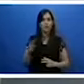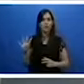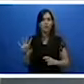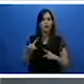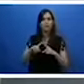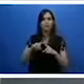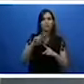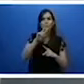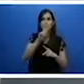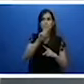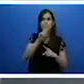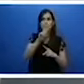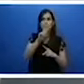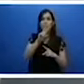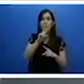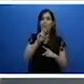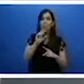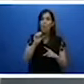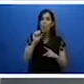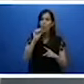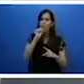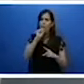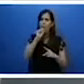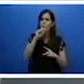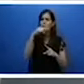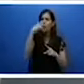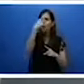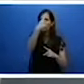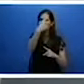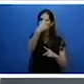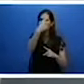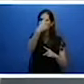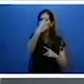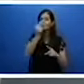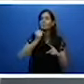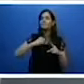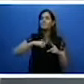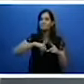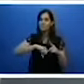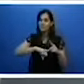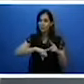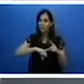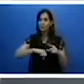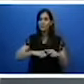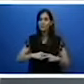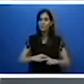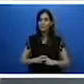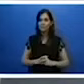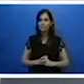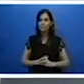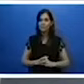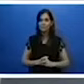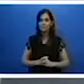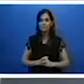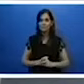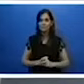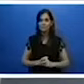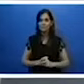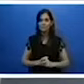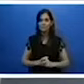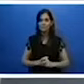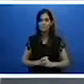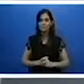4 vezes 2, 8. Mais 1 que eu reservei aqui, 9.